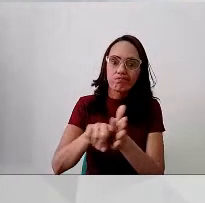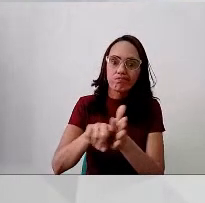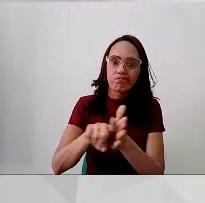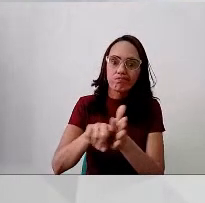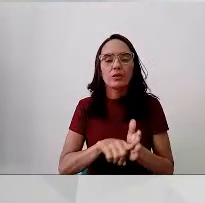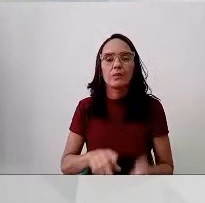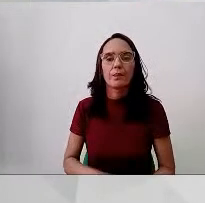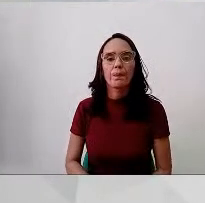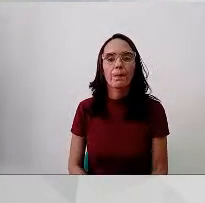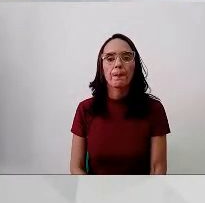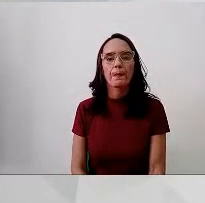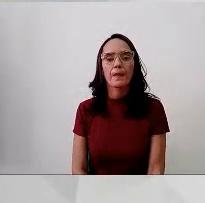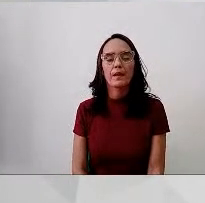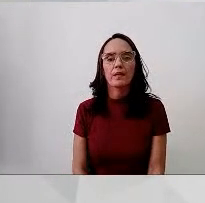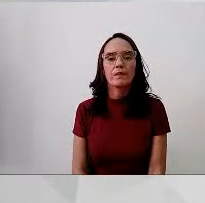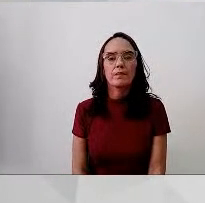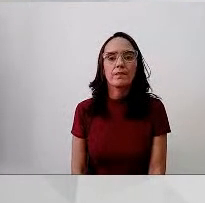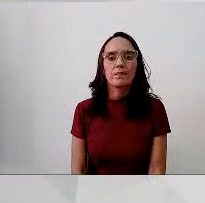o som